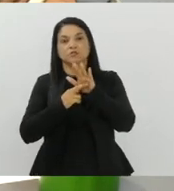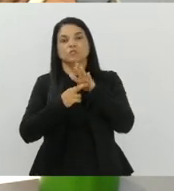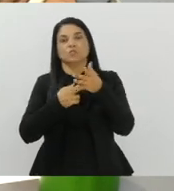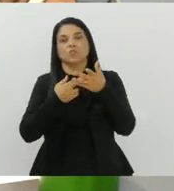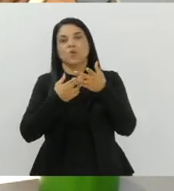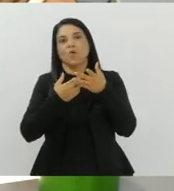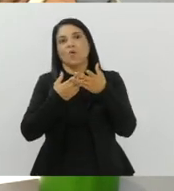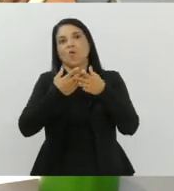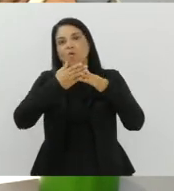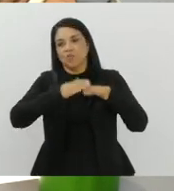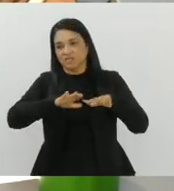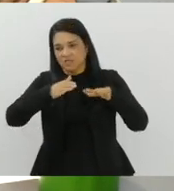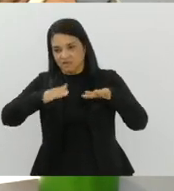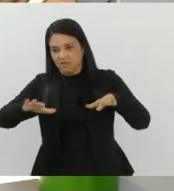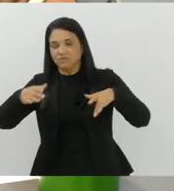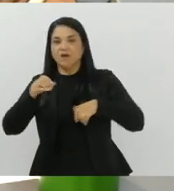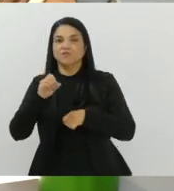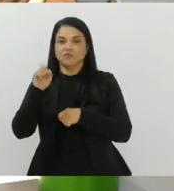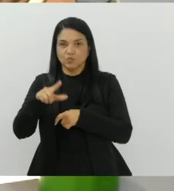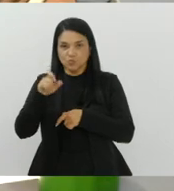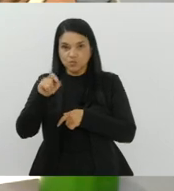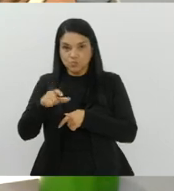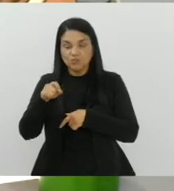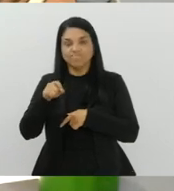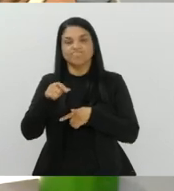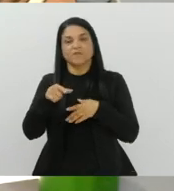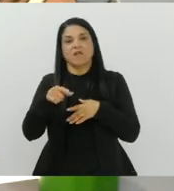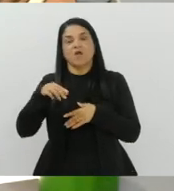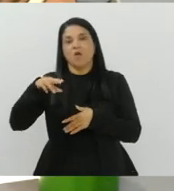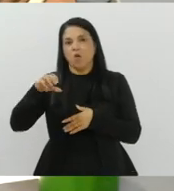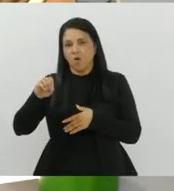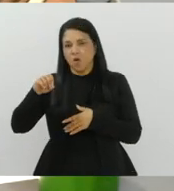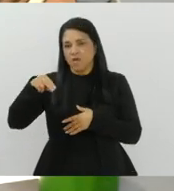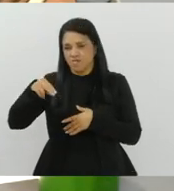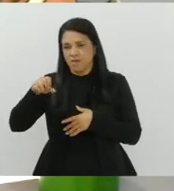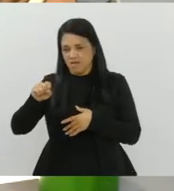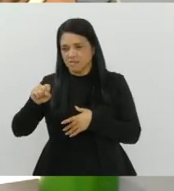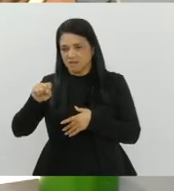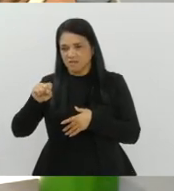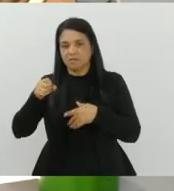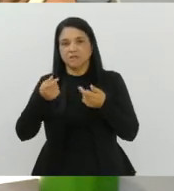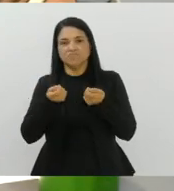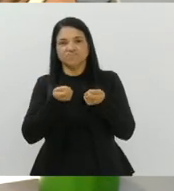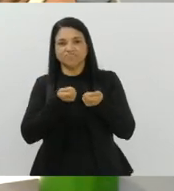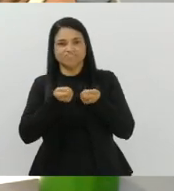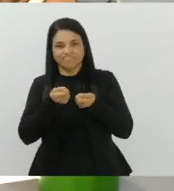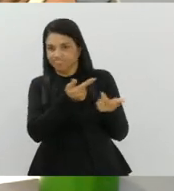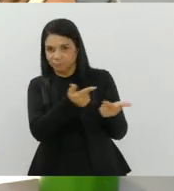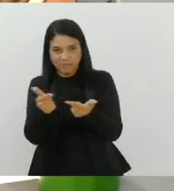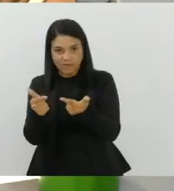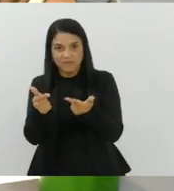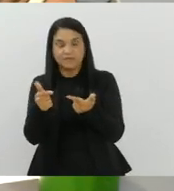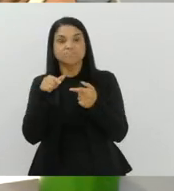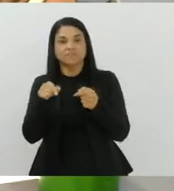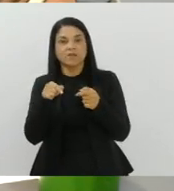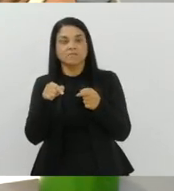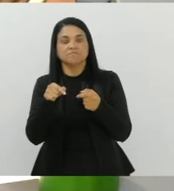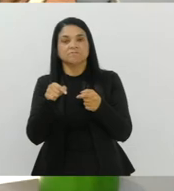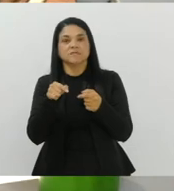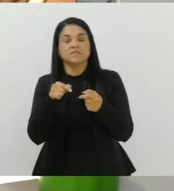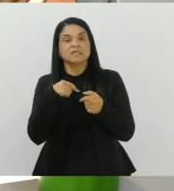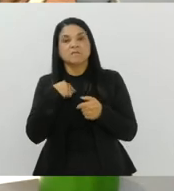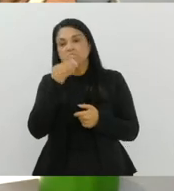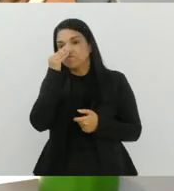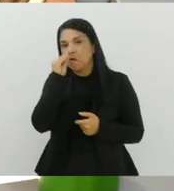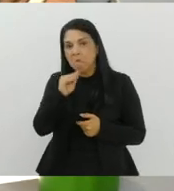a ANS está desregulada. E aí é o que a gente tem no cenário atual hoje é o descarte das